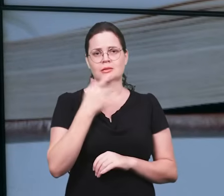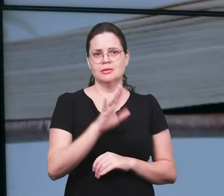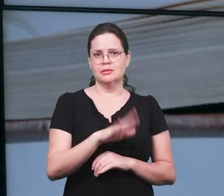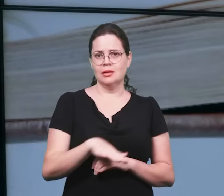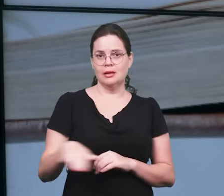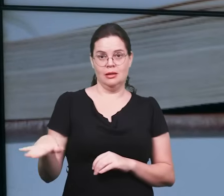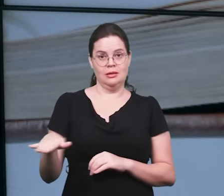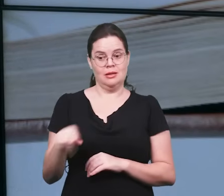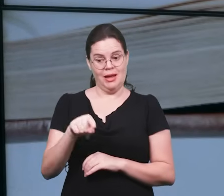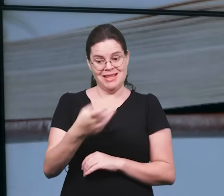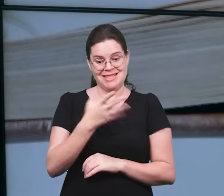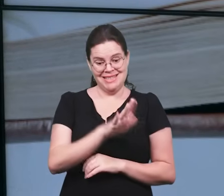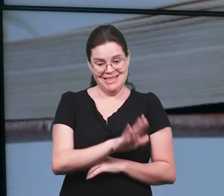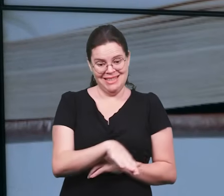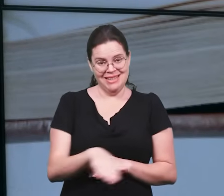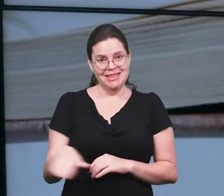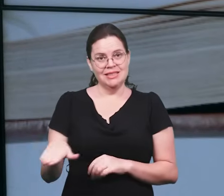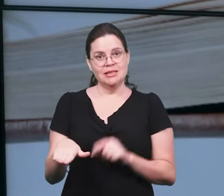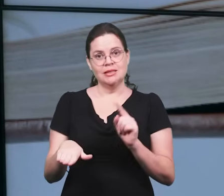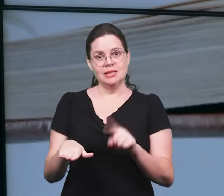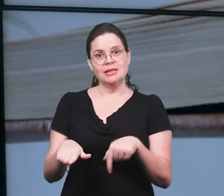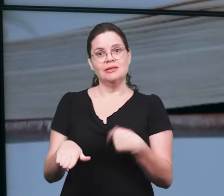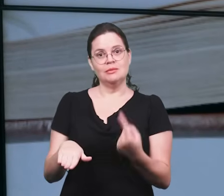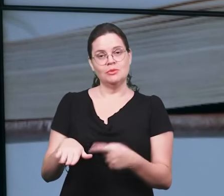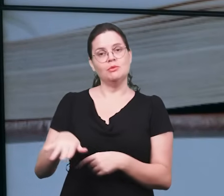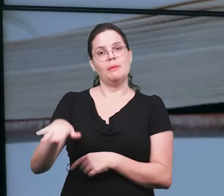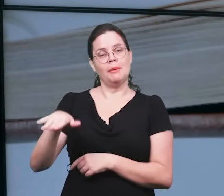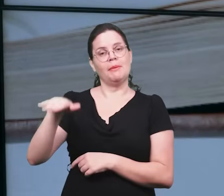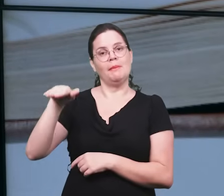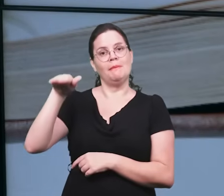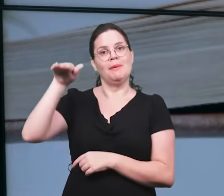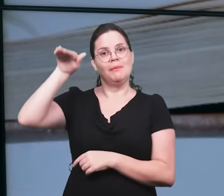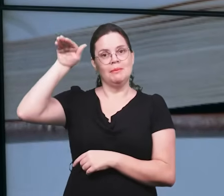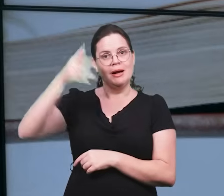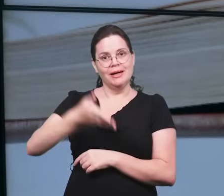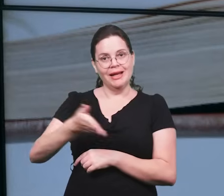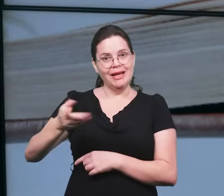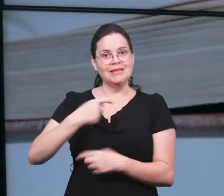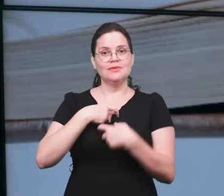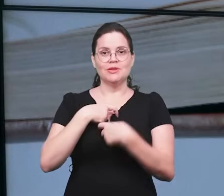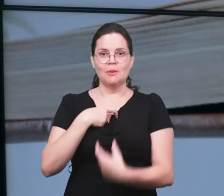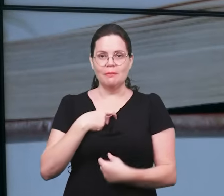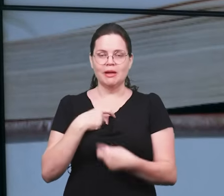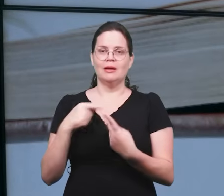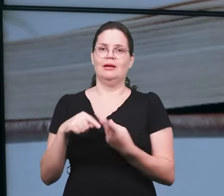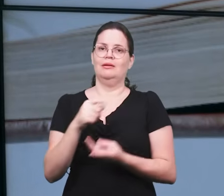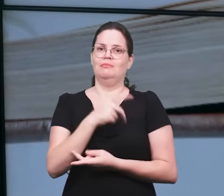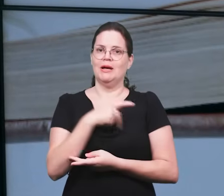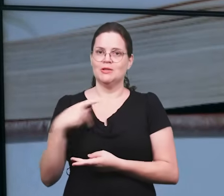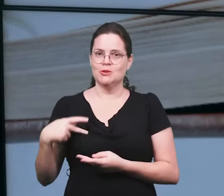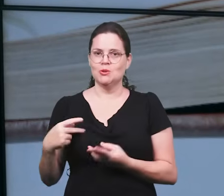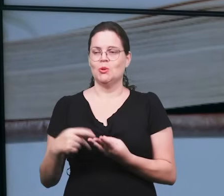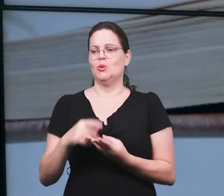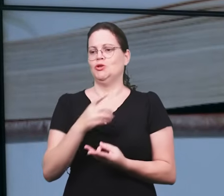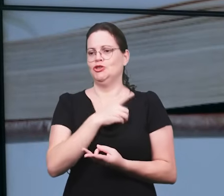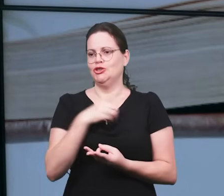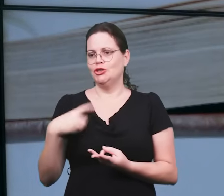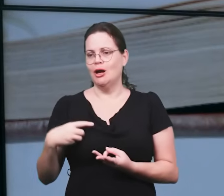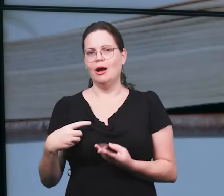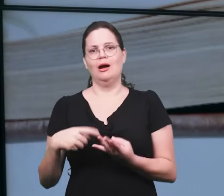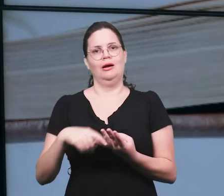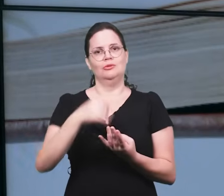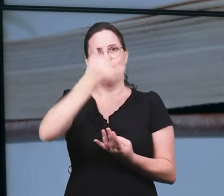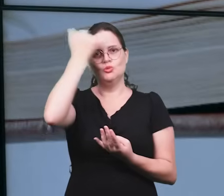são aquelas crianças que vão crescer e vão se tornar os obreiros da casa do Senhor, os diáconos e